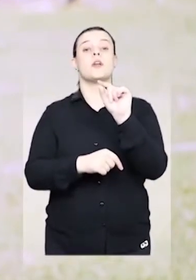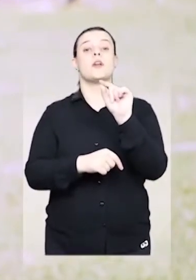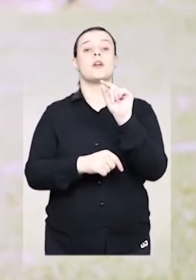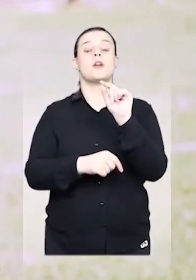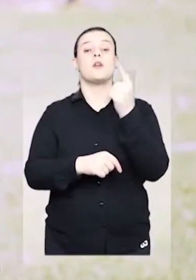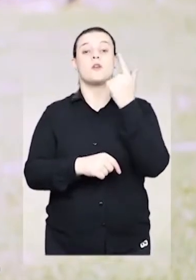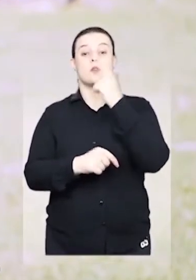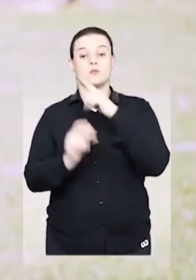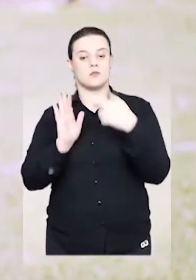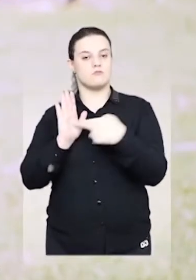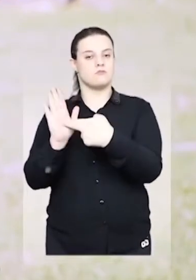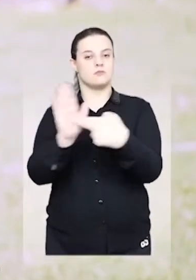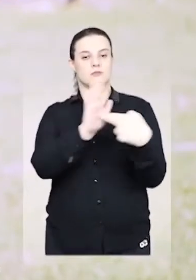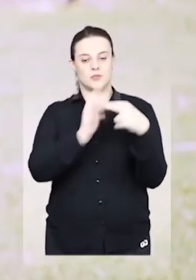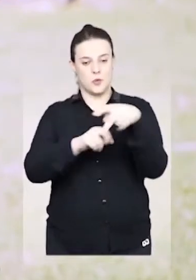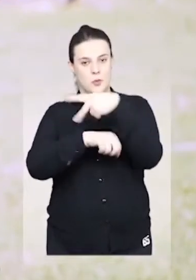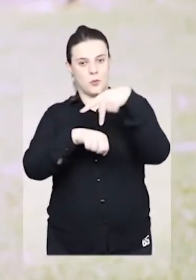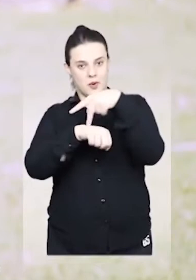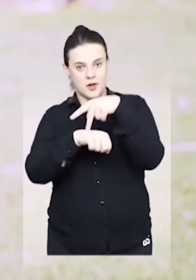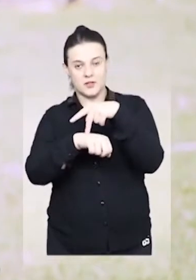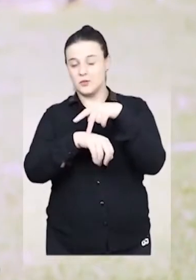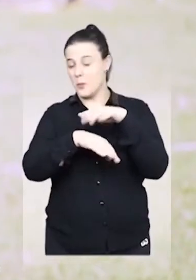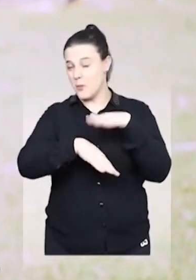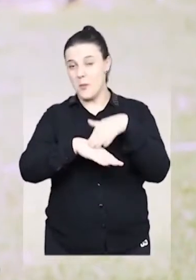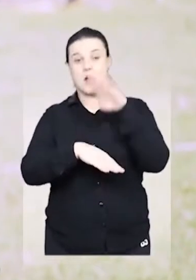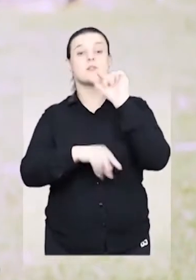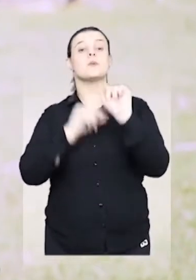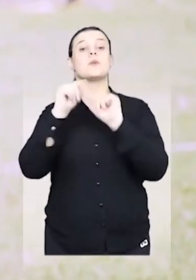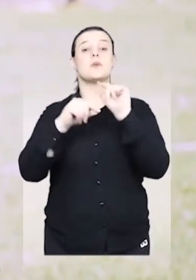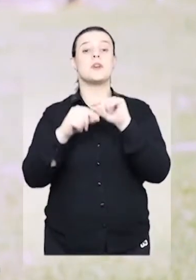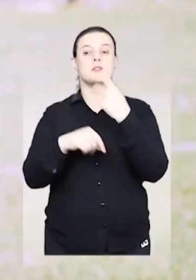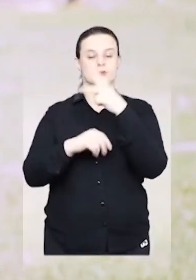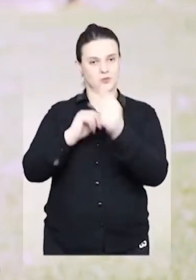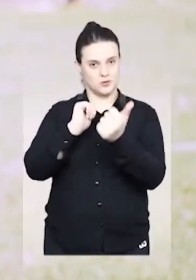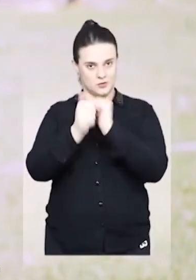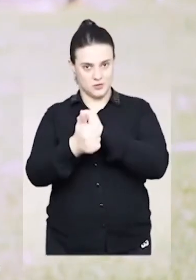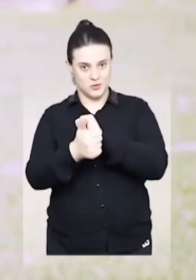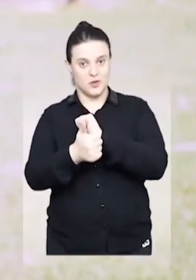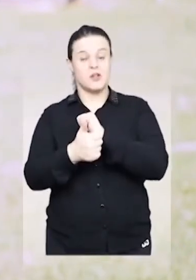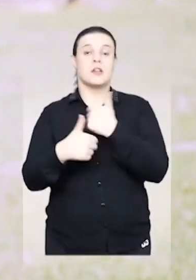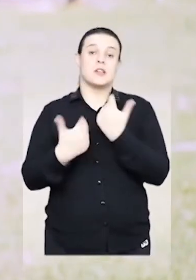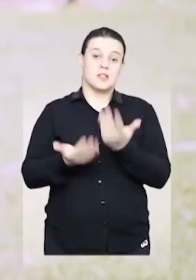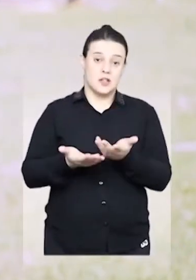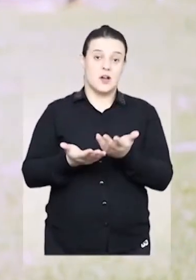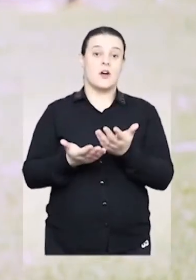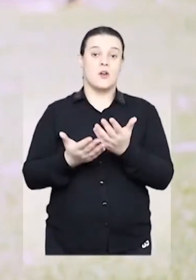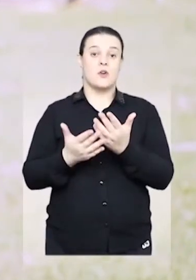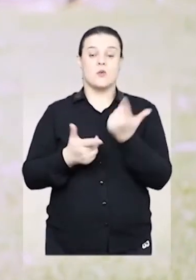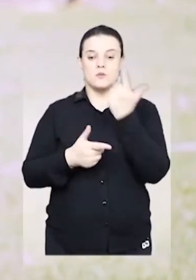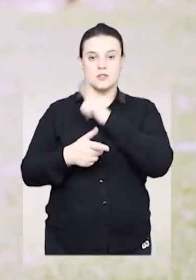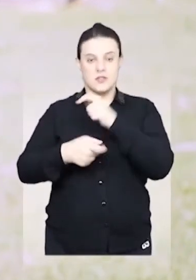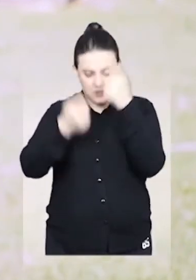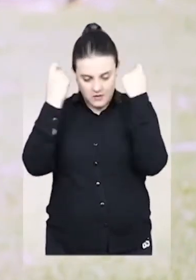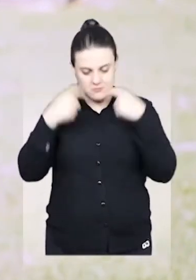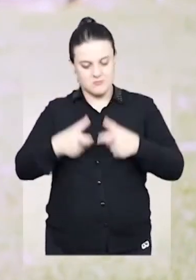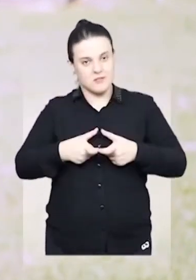pódio, representando o seu país no evento máximo da sua modalidade. Então, uma